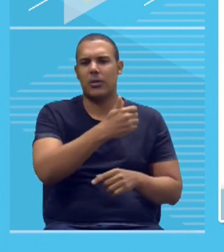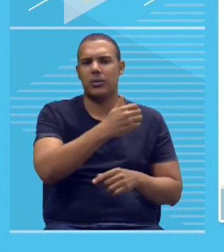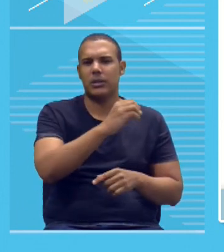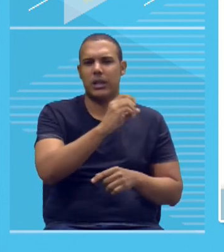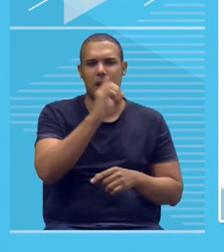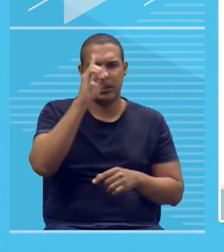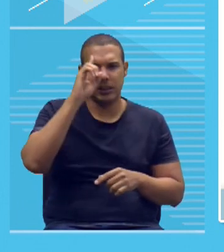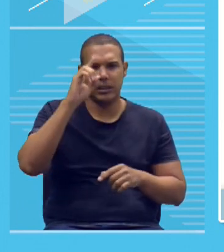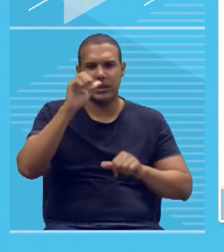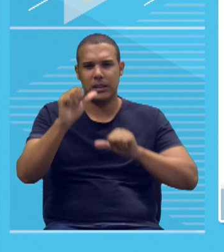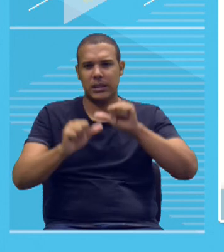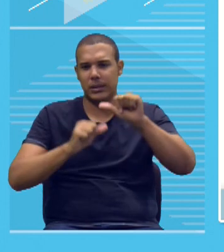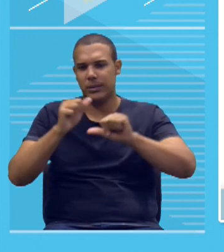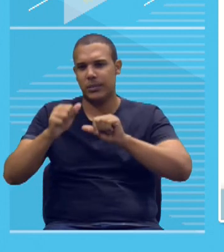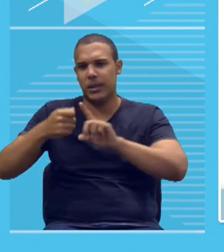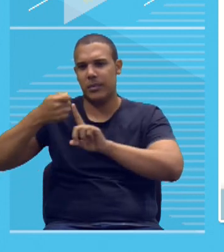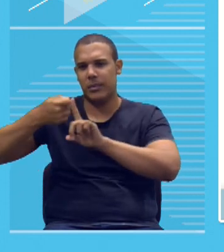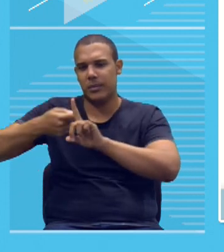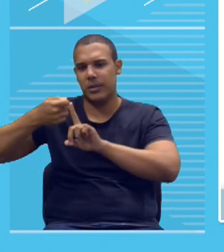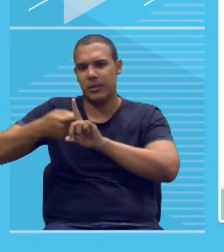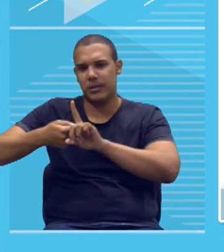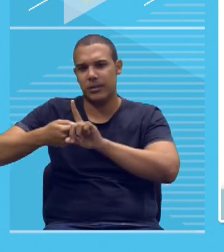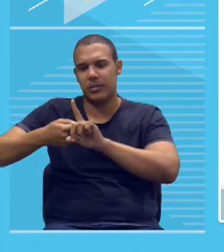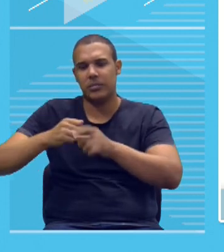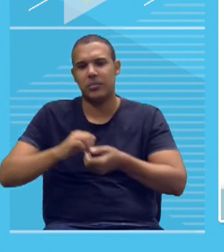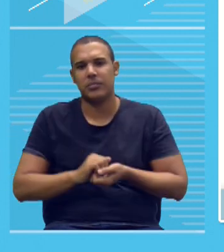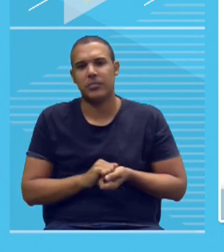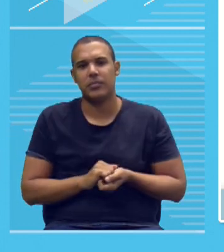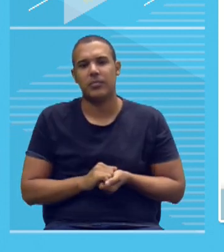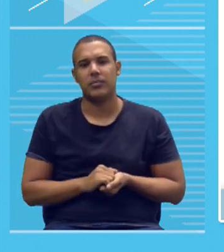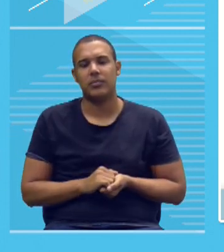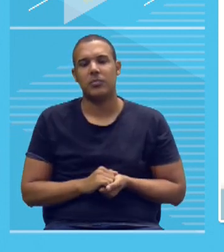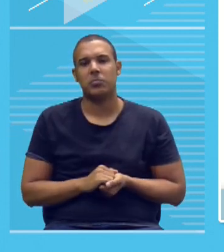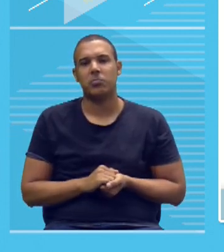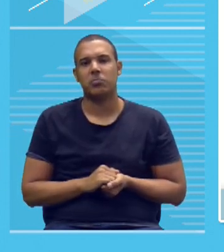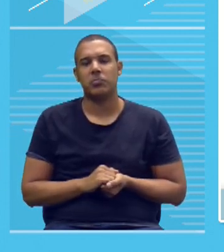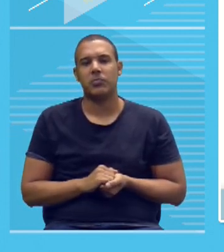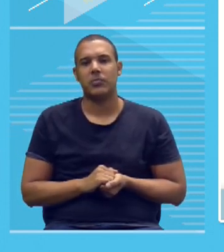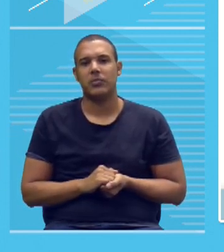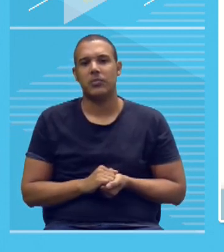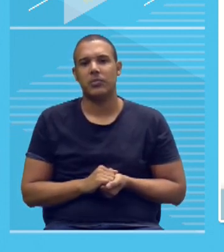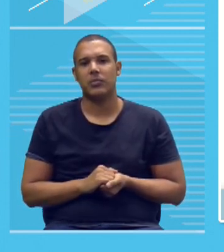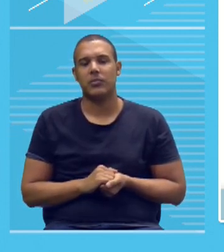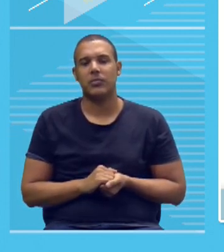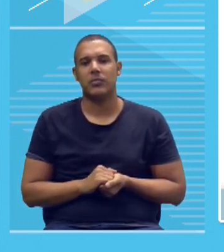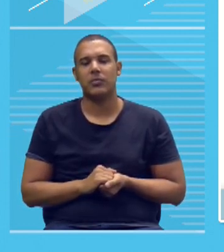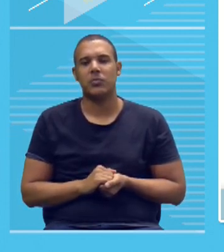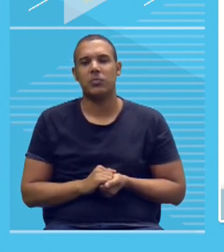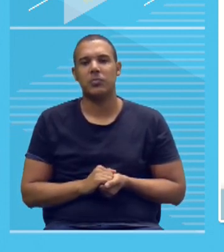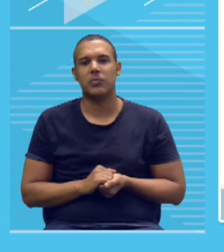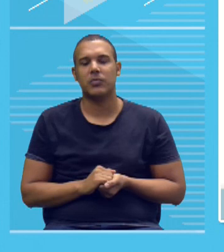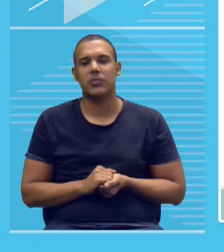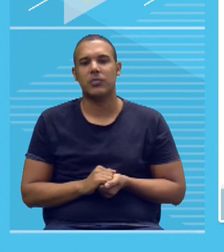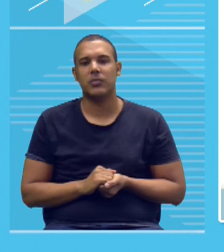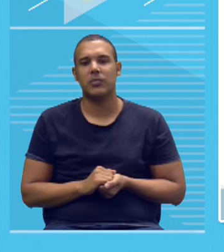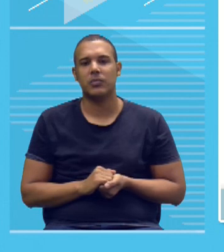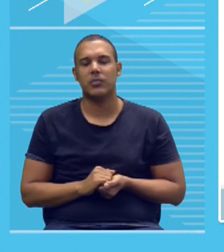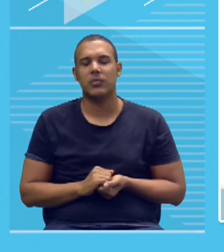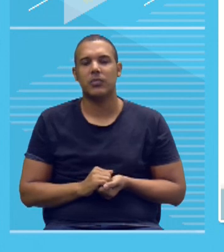meses até poderia Professor dez dias representaria Professor um terço de um